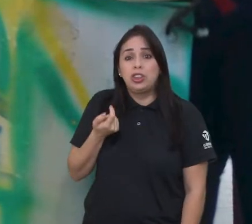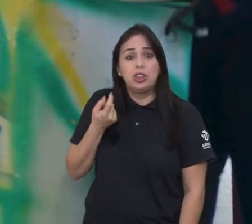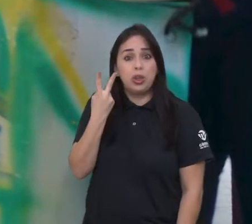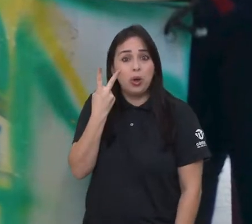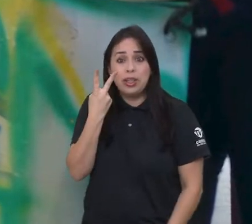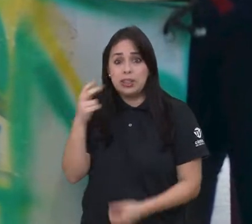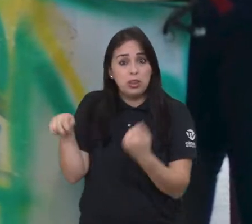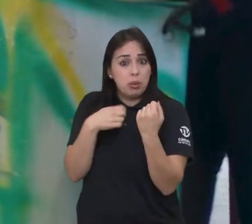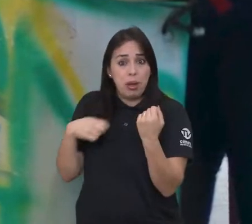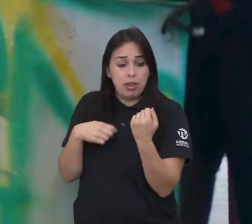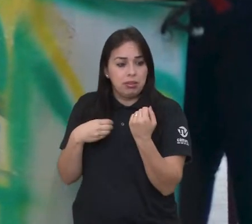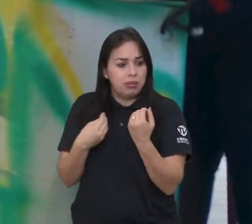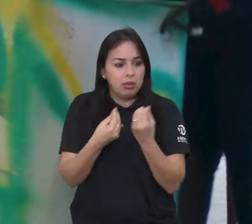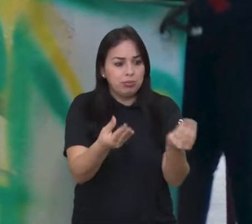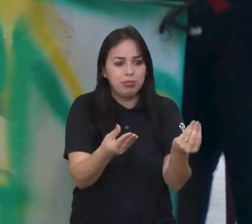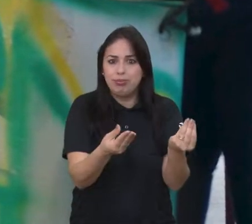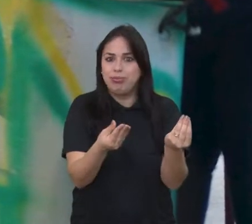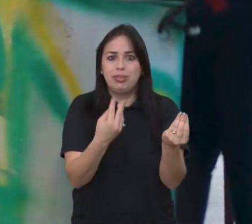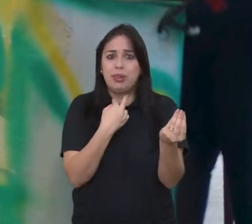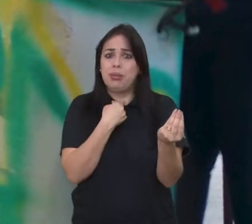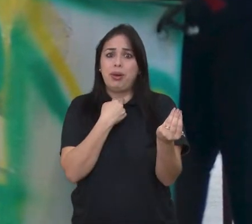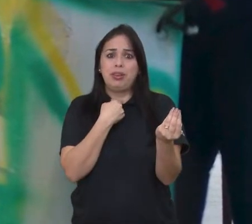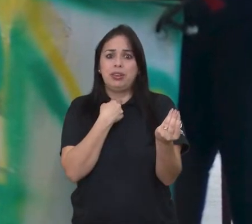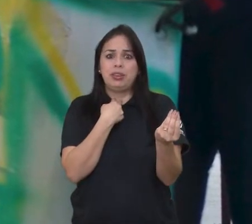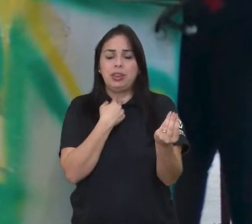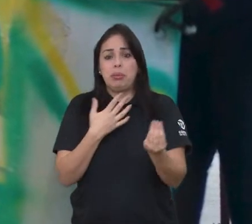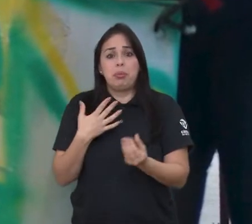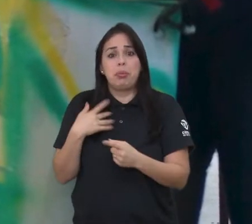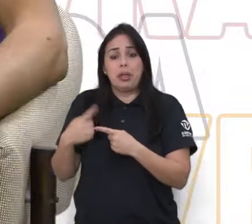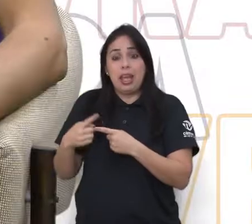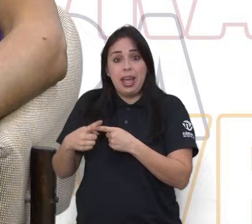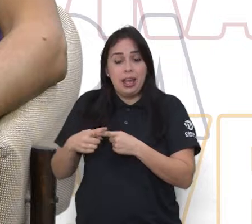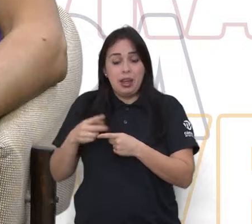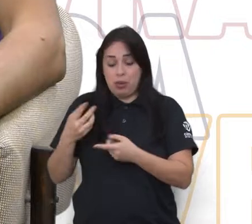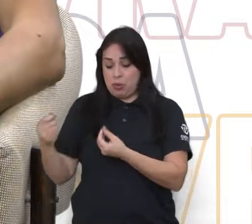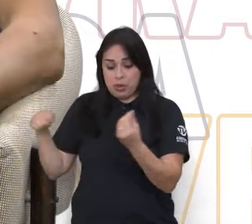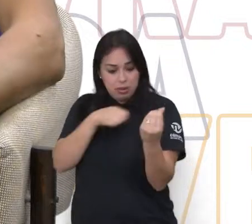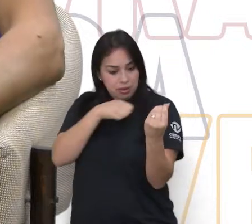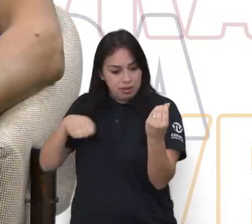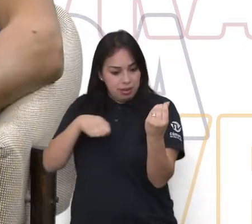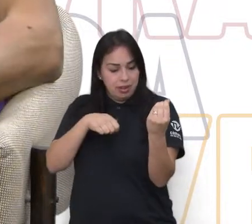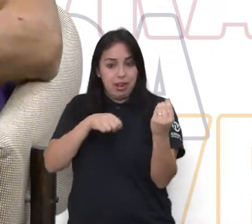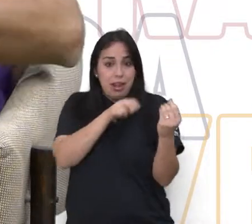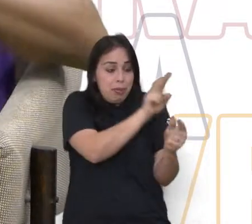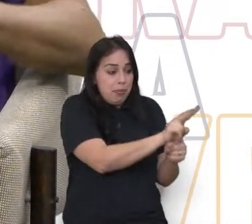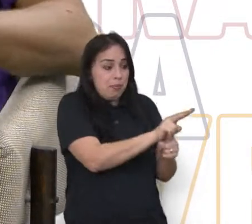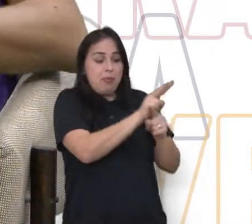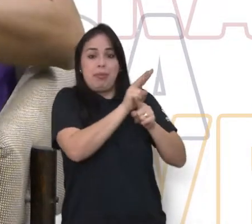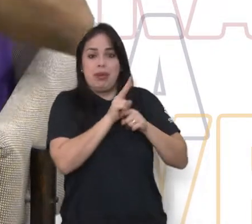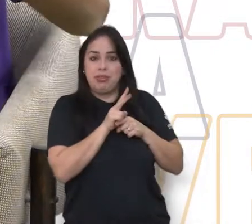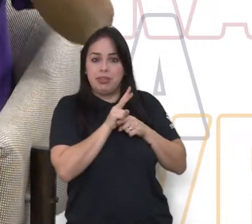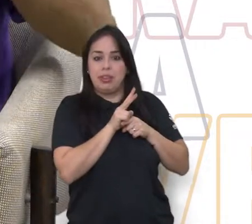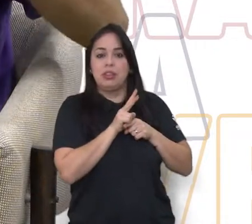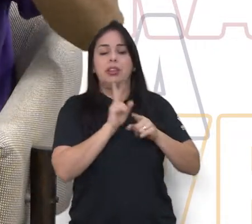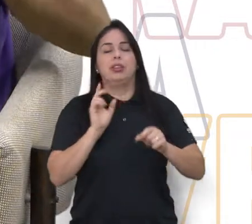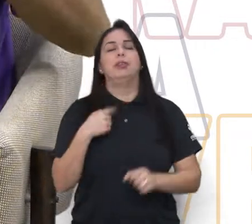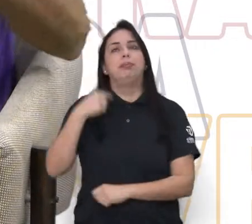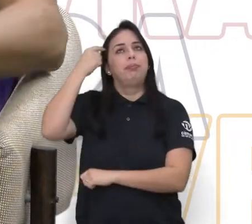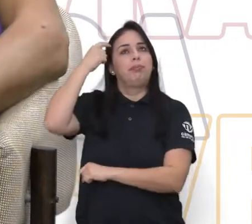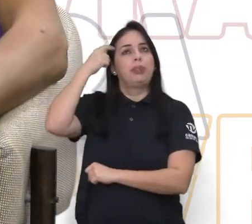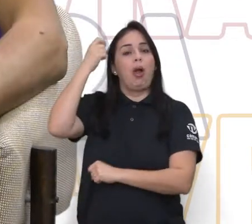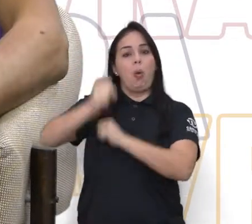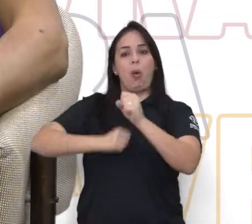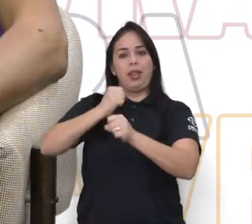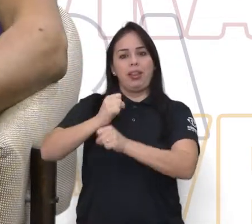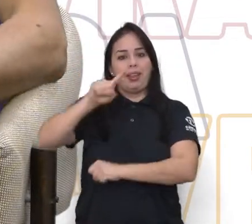nem podia dar esse instrumento na mão das crianças para eles tocar, que nem era nosso. Aí eu falei, não, o ano que vem essas crianças vão ter